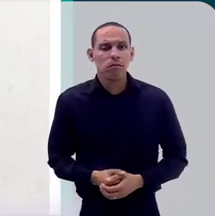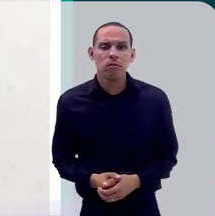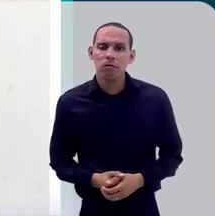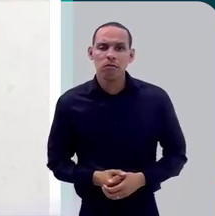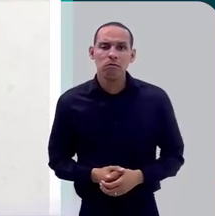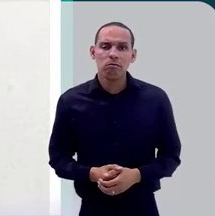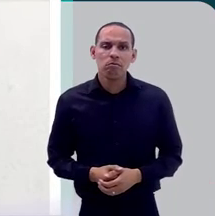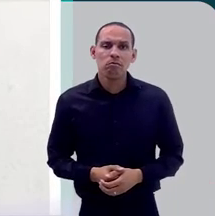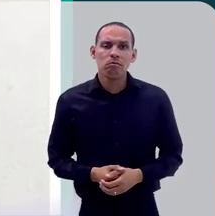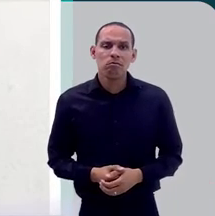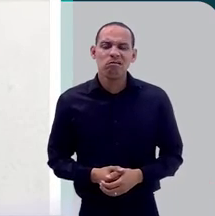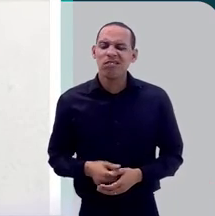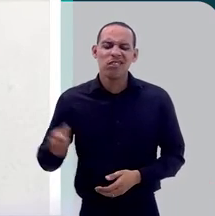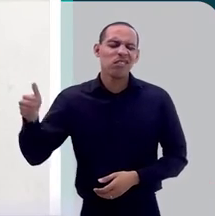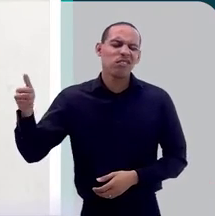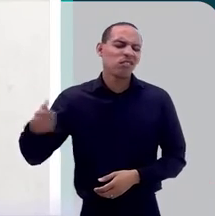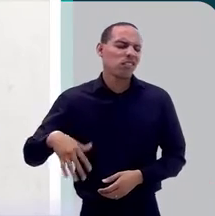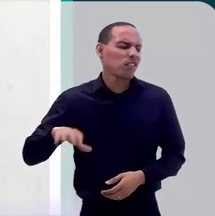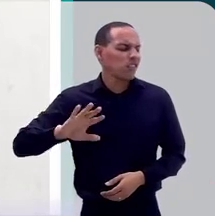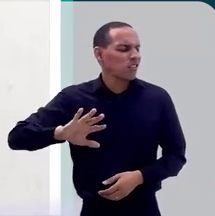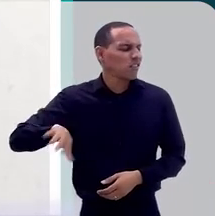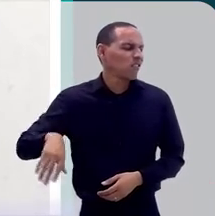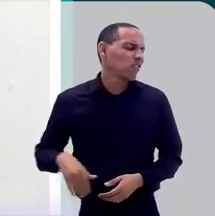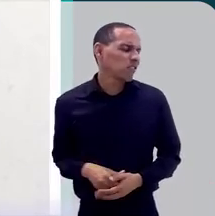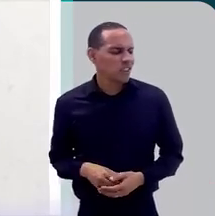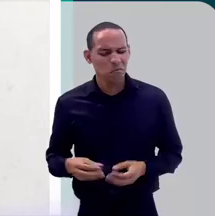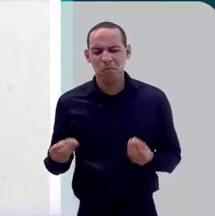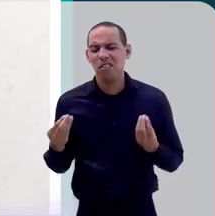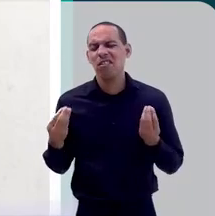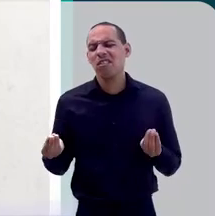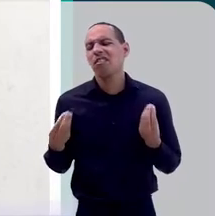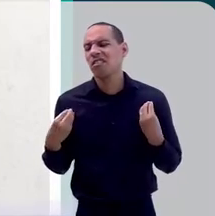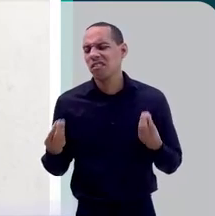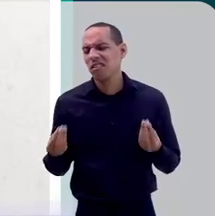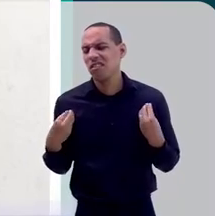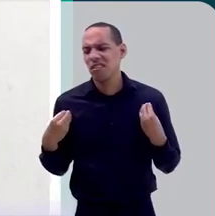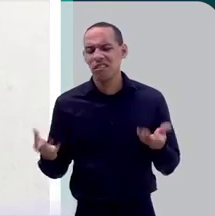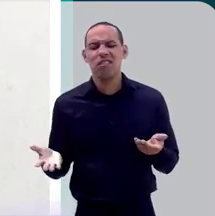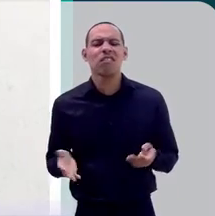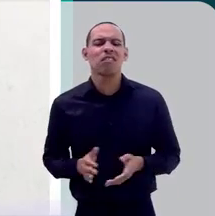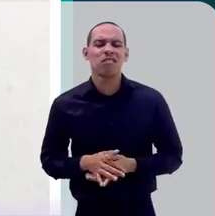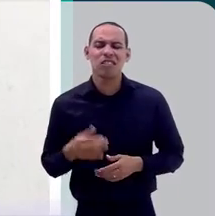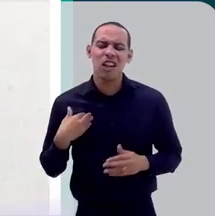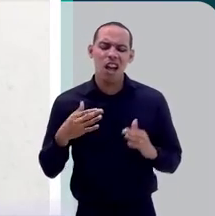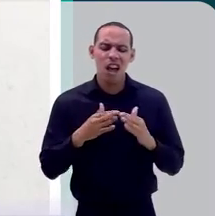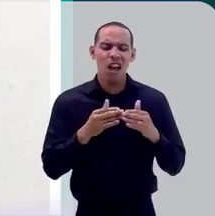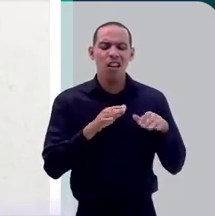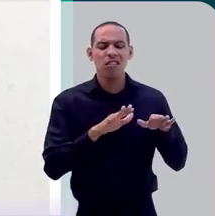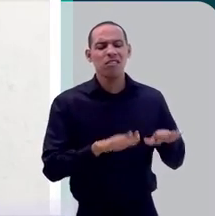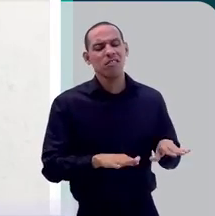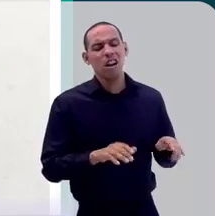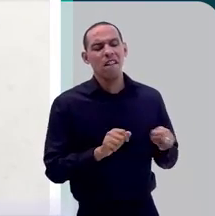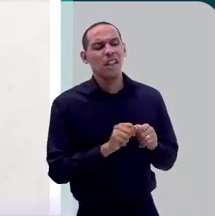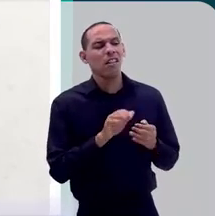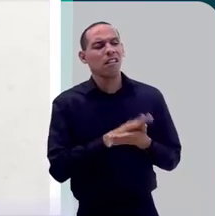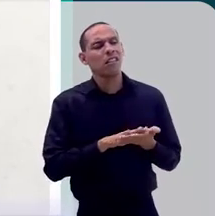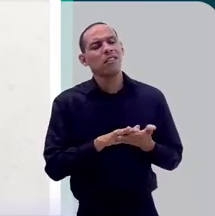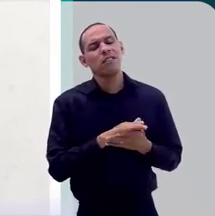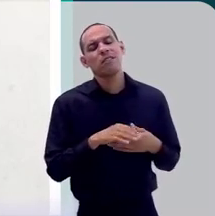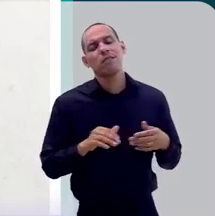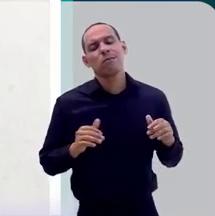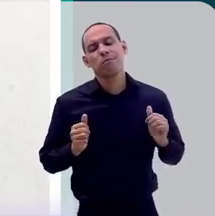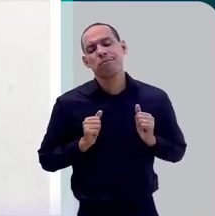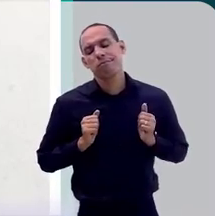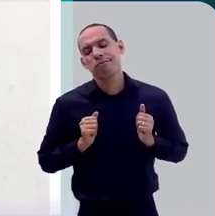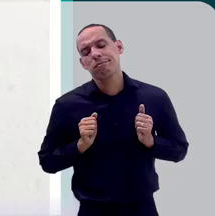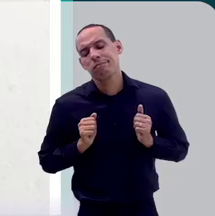Sabe? Assim, passa, não vale a pena. Para que eu vou fazer isso? Vou mais é ficar em casa, não vou fazer